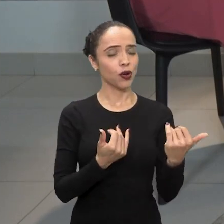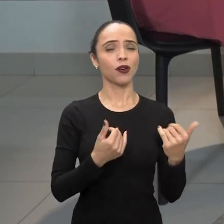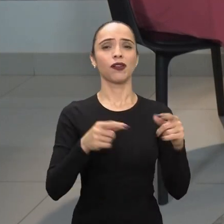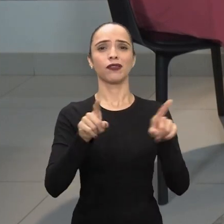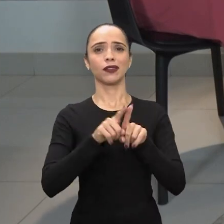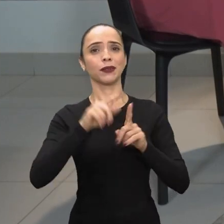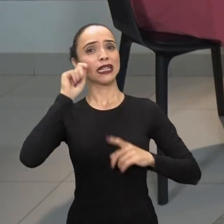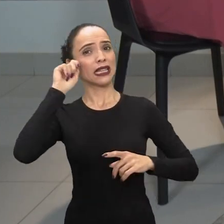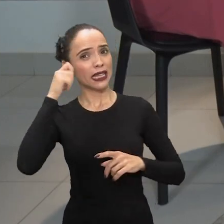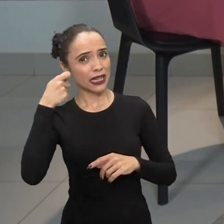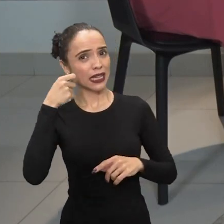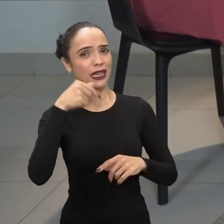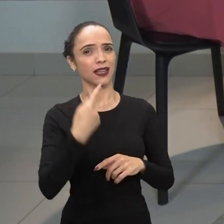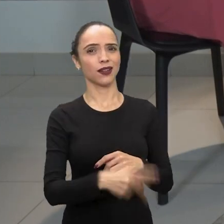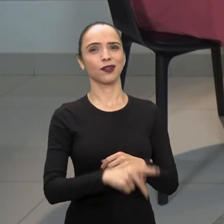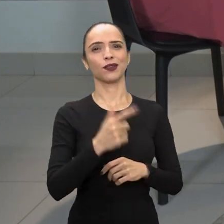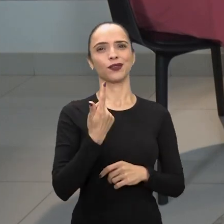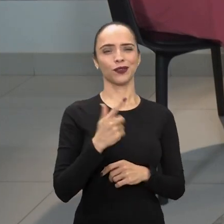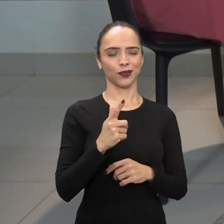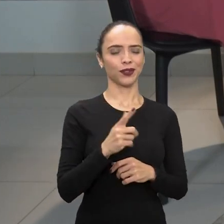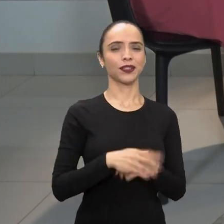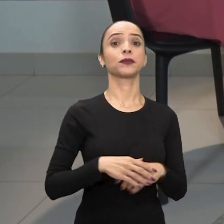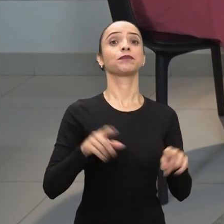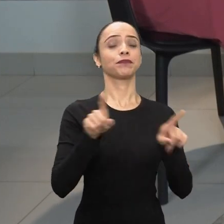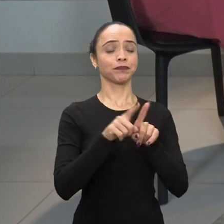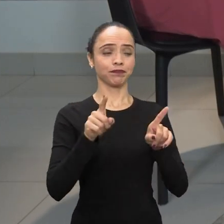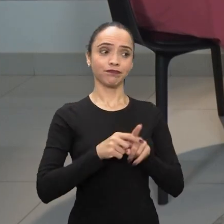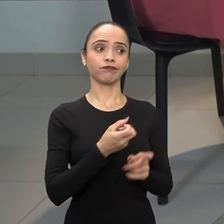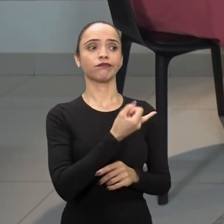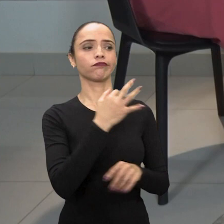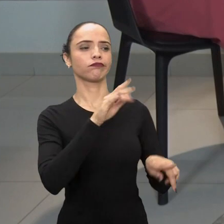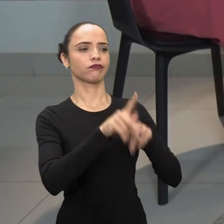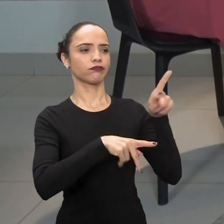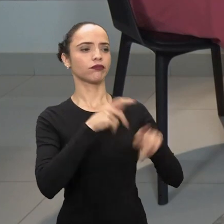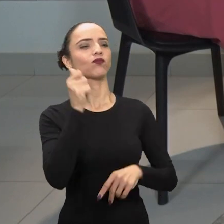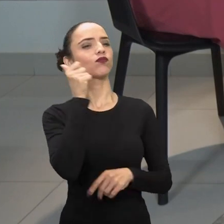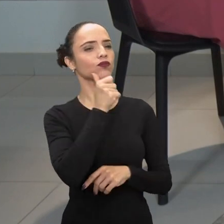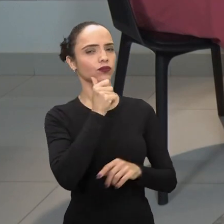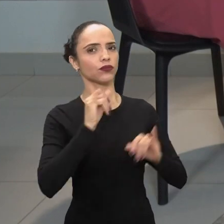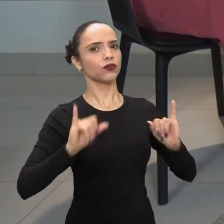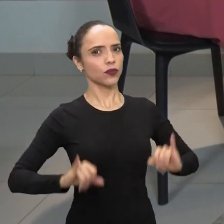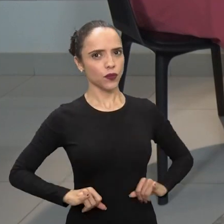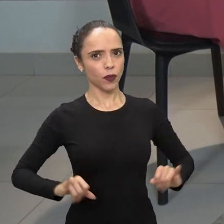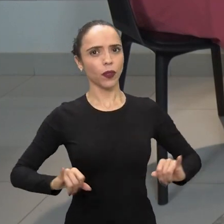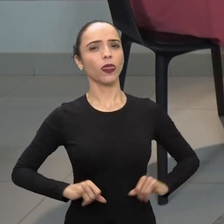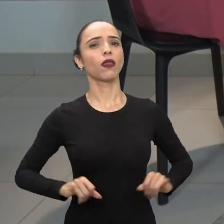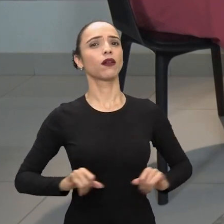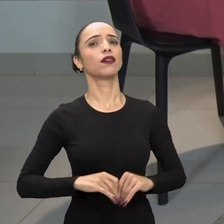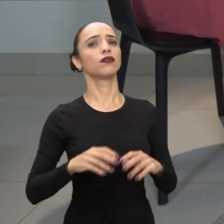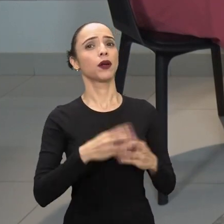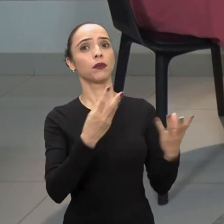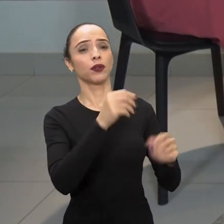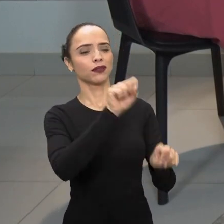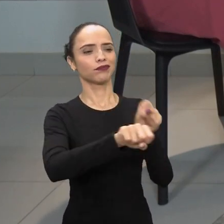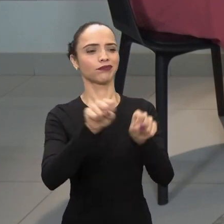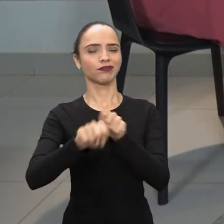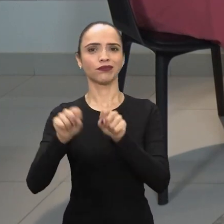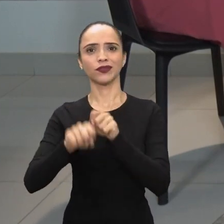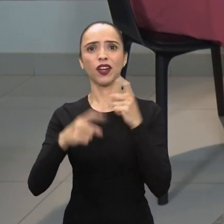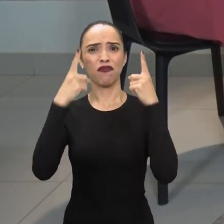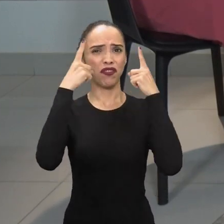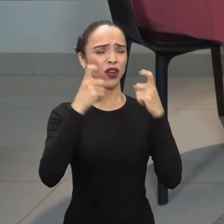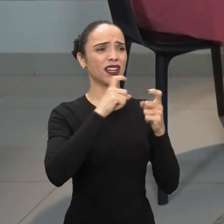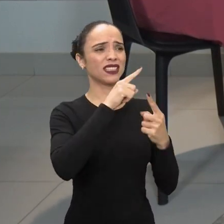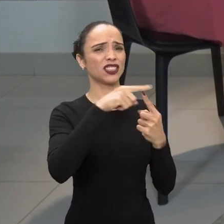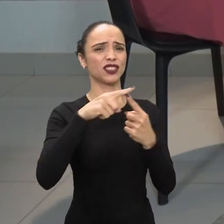jovem negra de Goiânia vários dados que apontam isso da mesma forma que a população feminina de Goiás também sofre com feminicídios